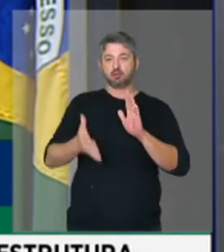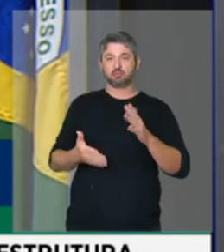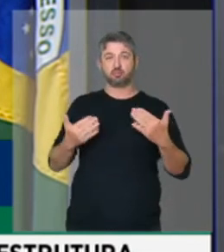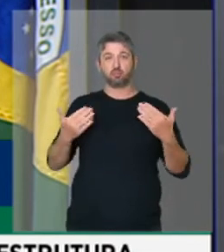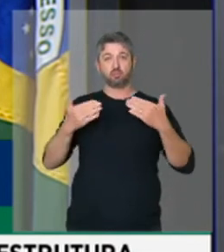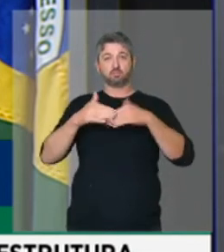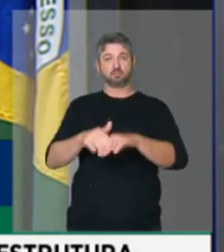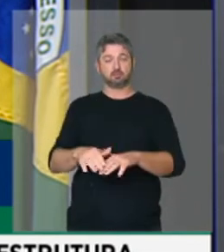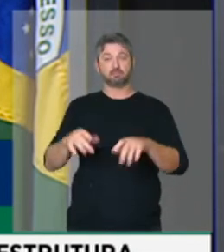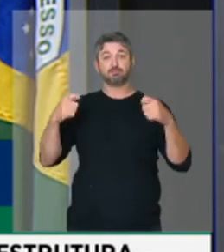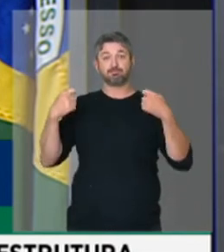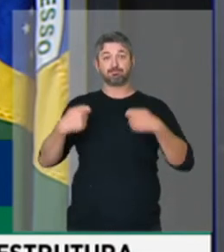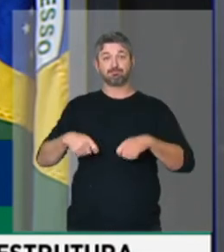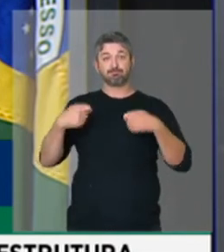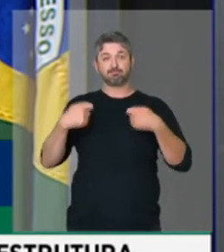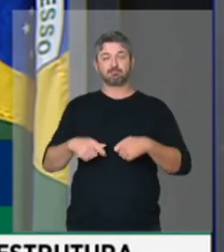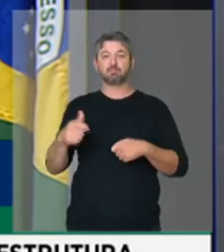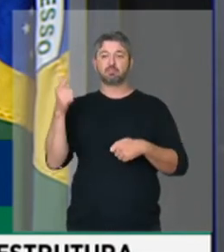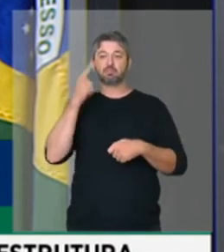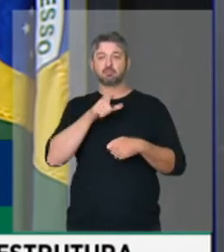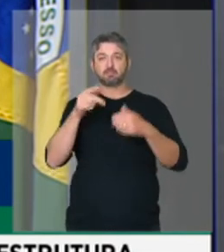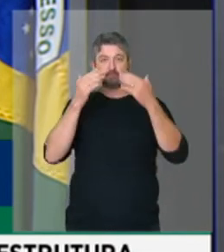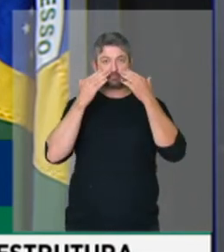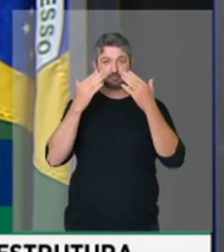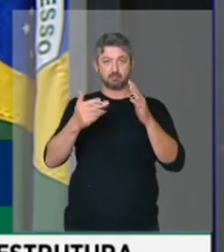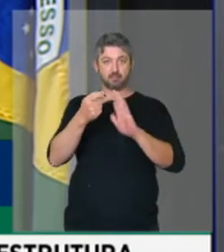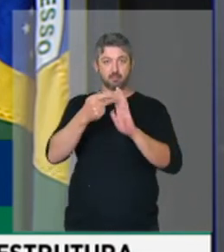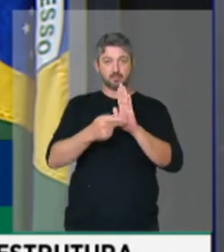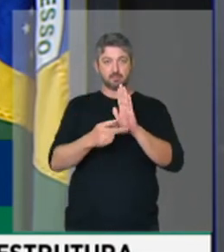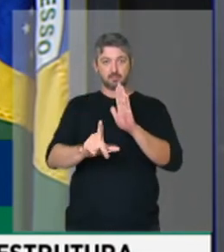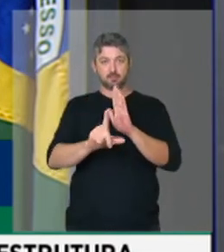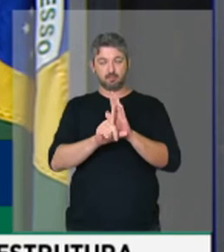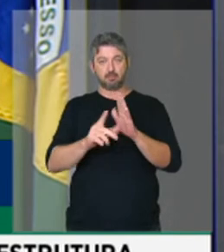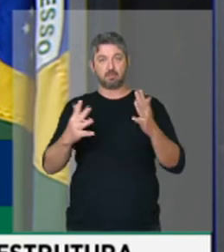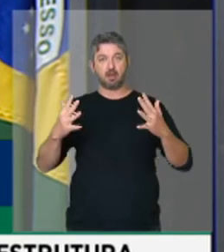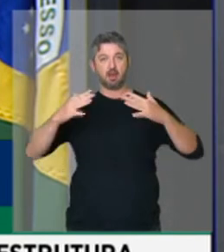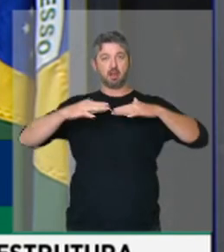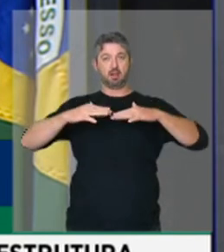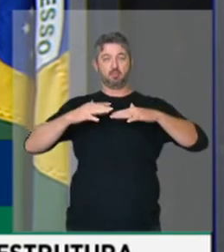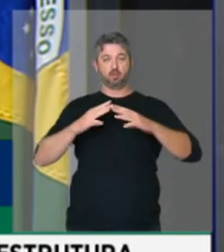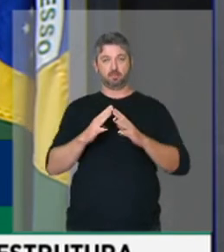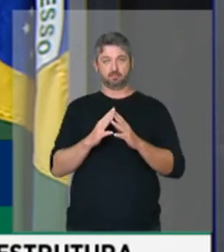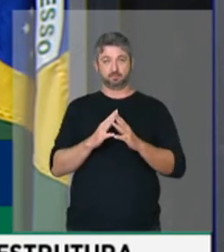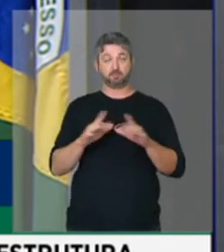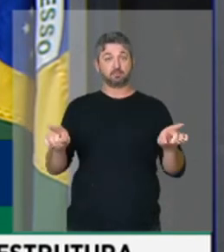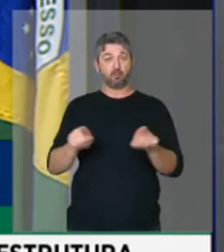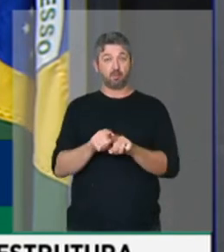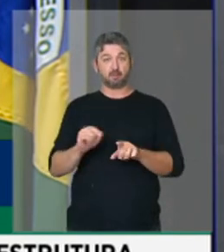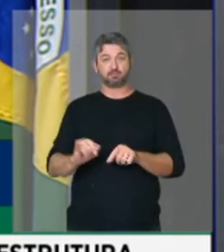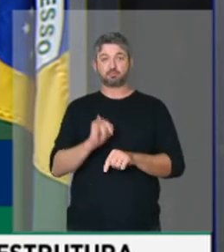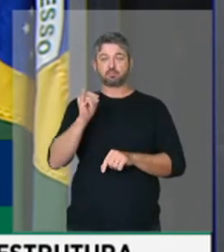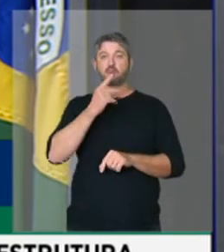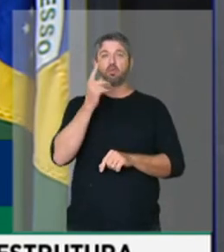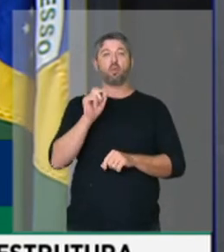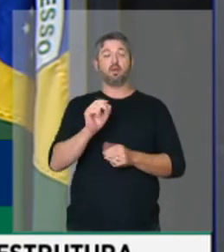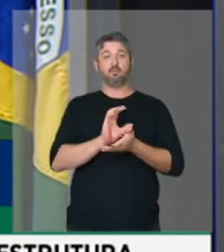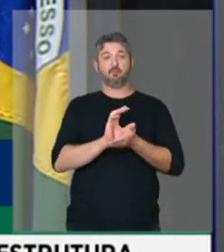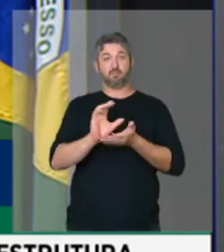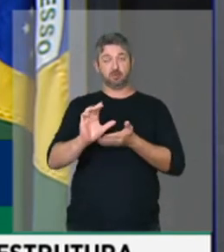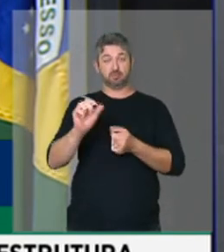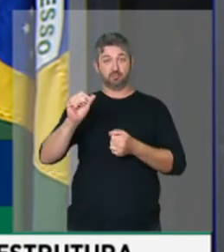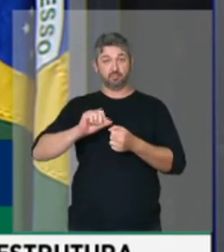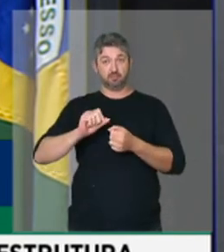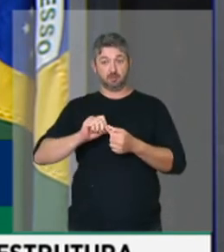compensação necessário para apresentar um projeto equilibrado. Além disso, é importante destacar que os investimentos